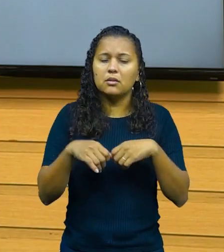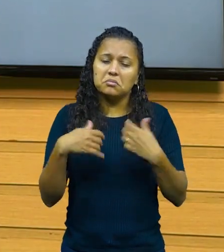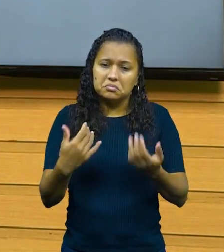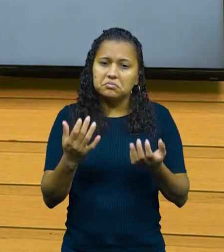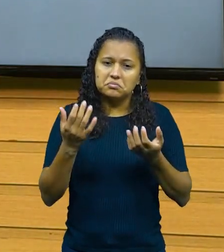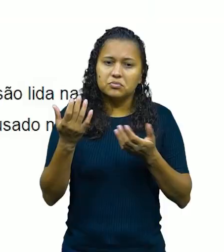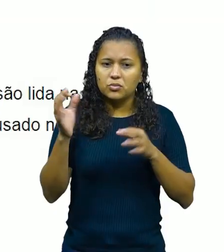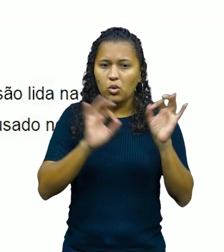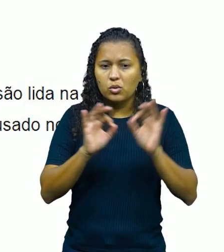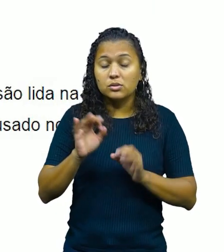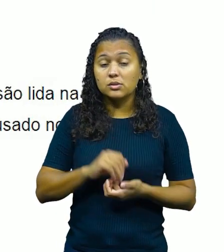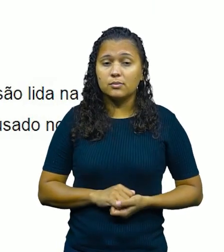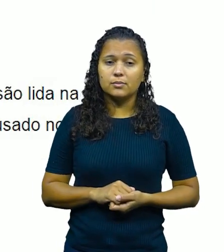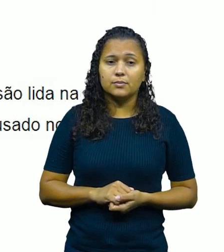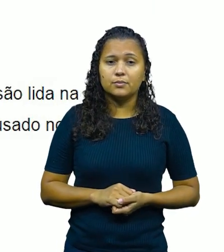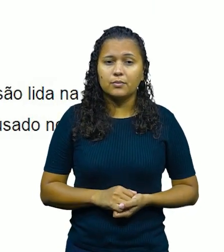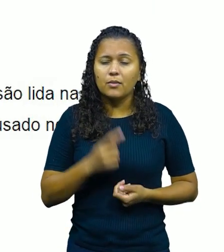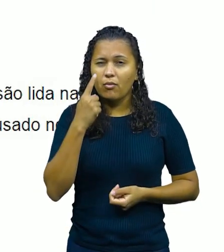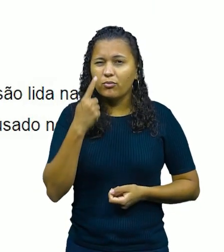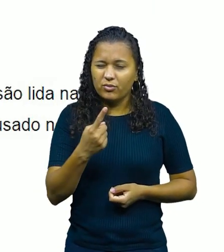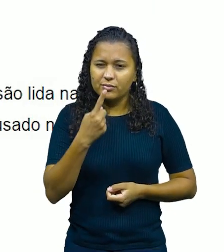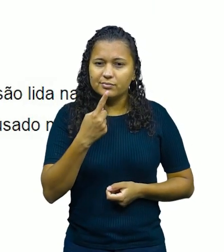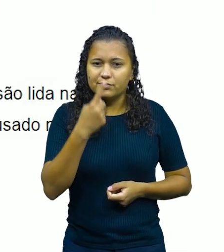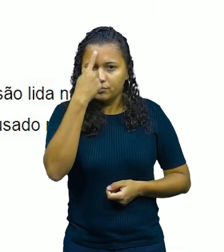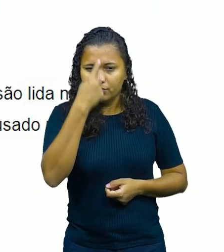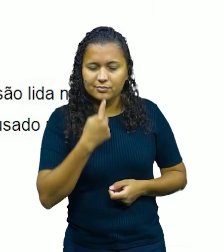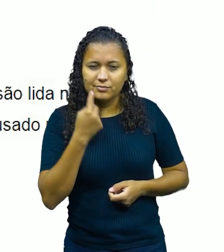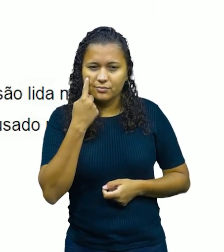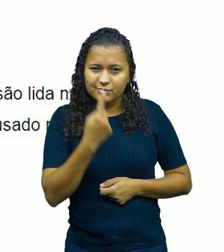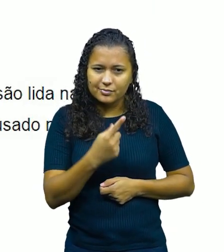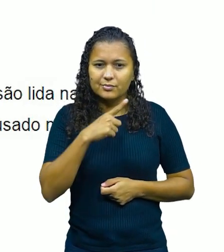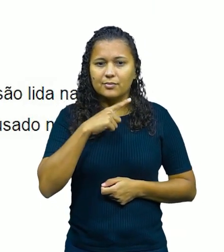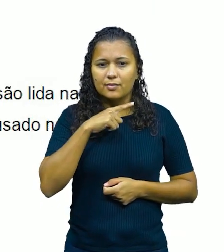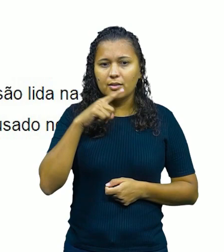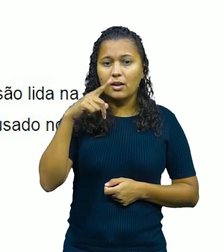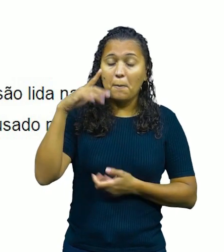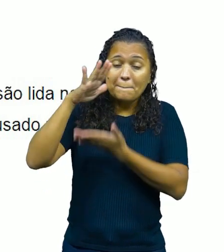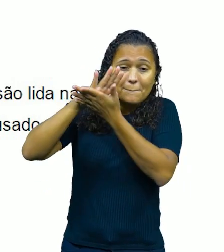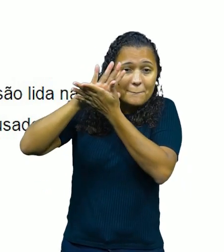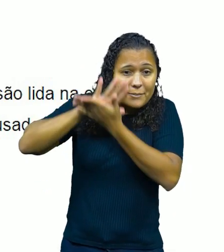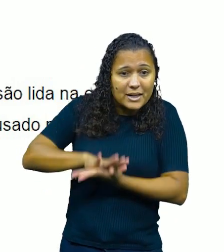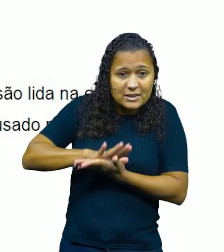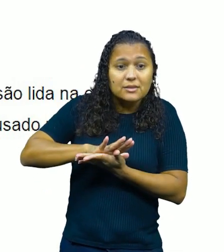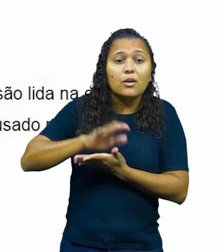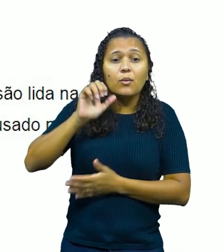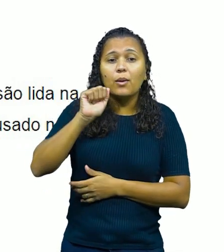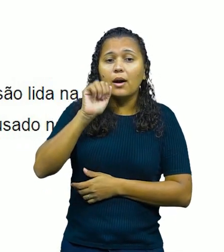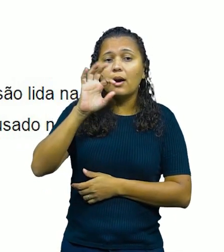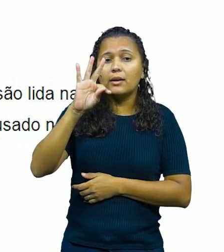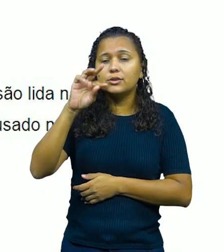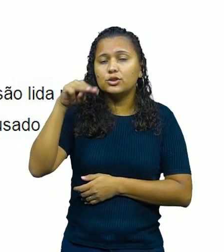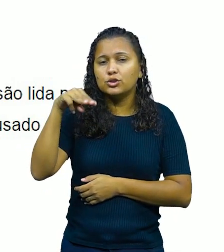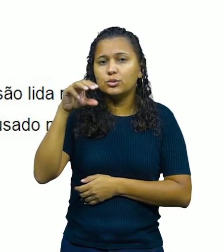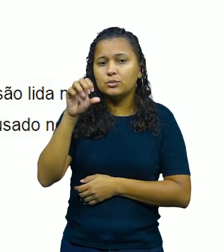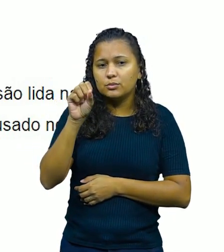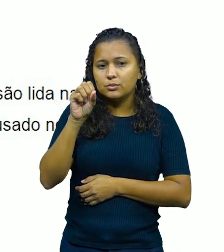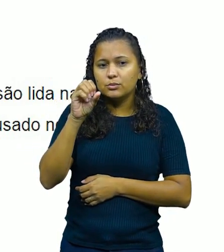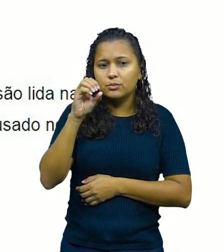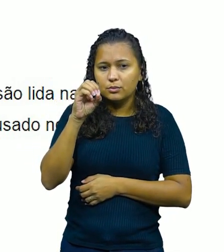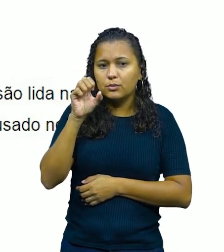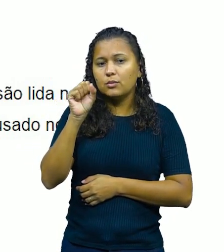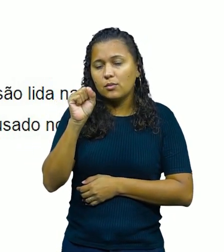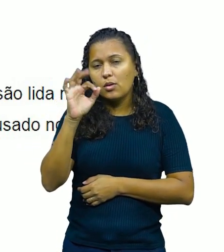estabilizar, se for o caso, né? E aí você tem o que agindo ali a pressão atmosférica, né? Agindo nesses líquidos,